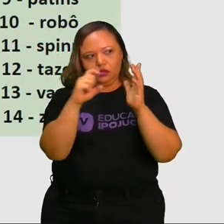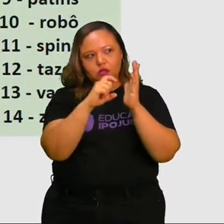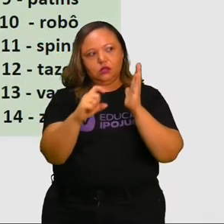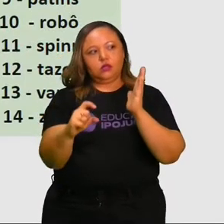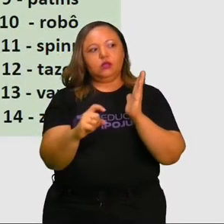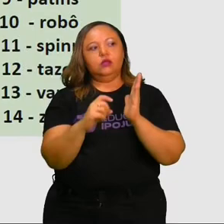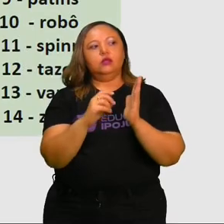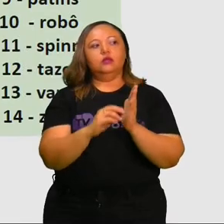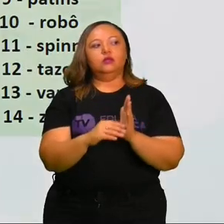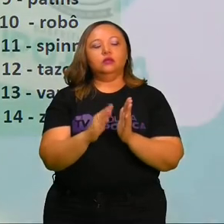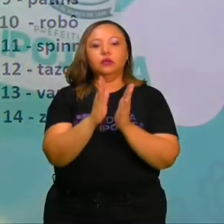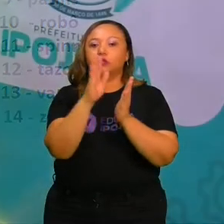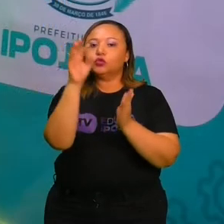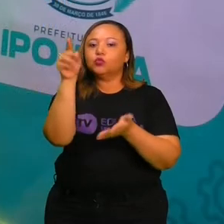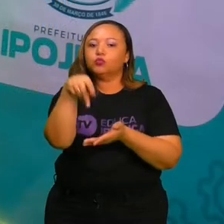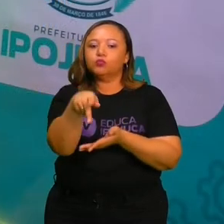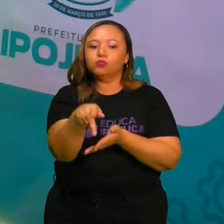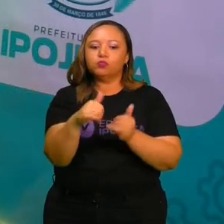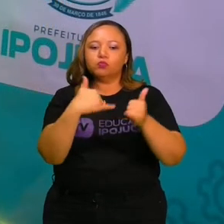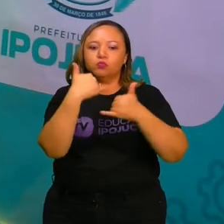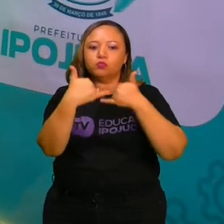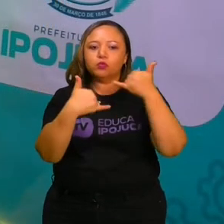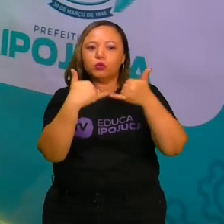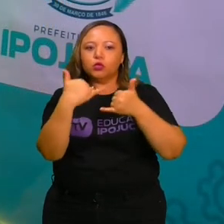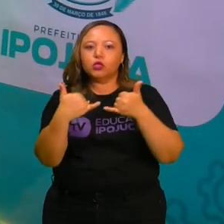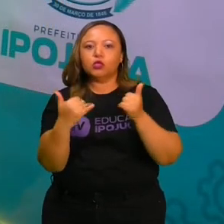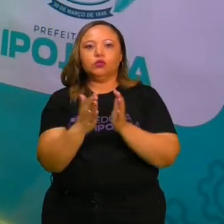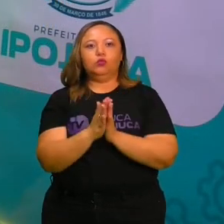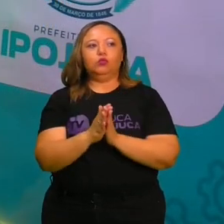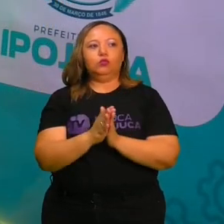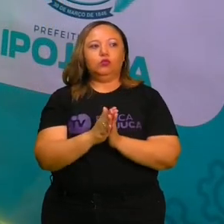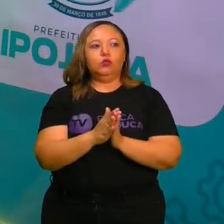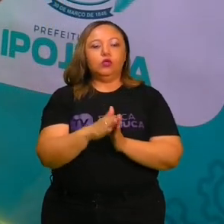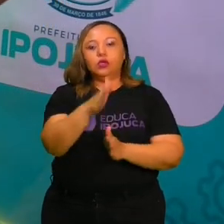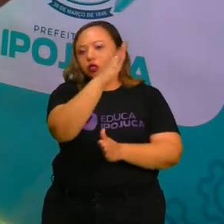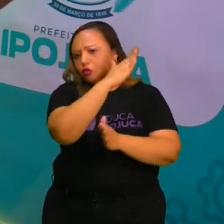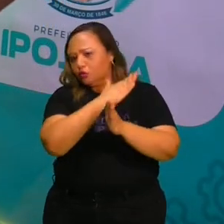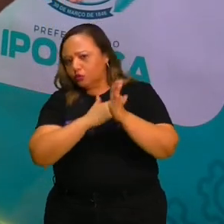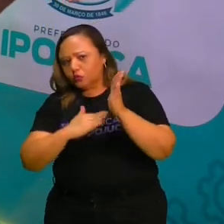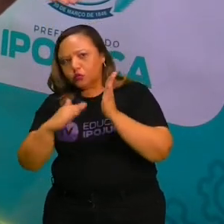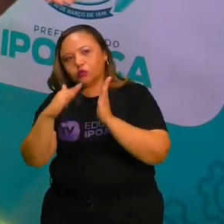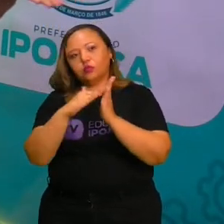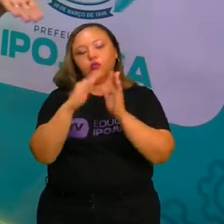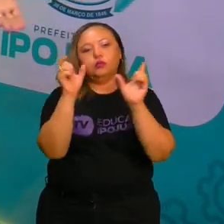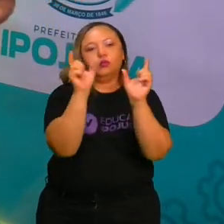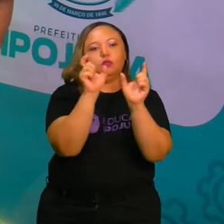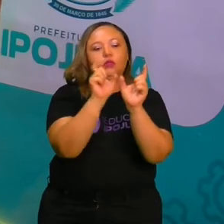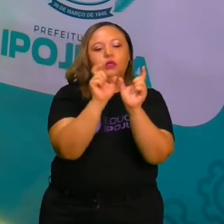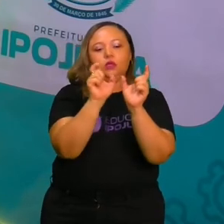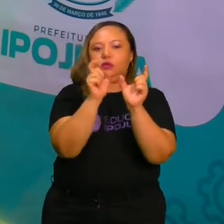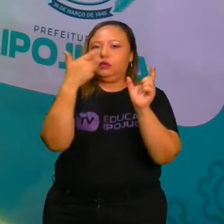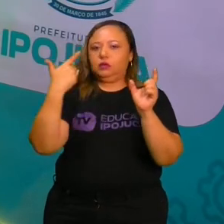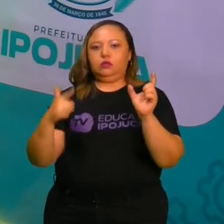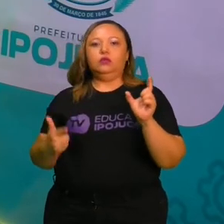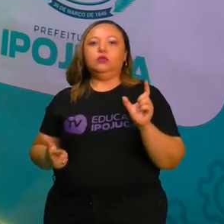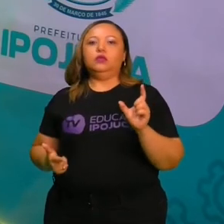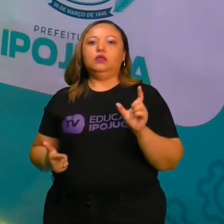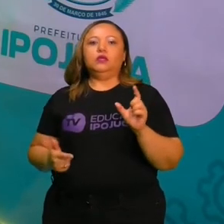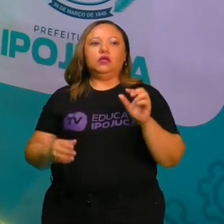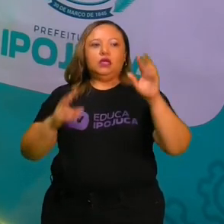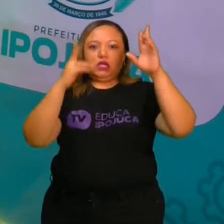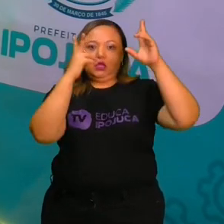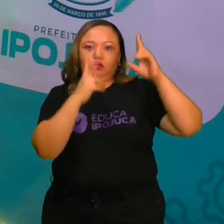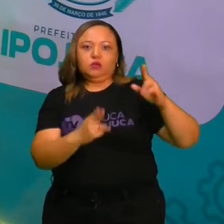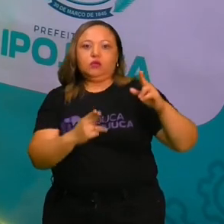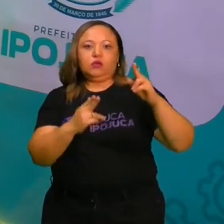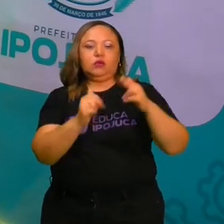spinner, Lego, zumbi e robô. Então, não está todas as palavras aí conforme o alfabeto,